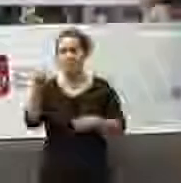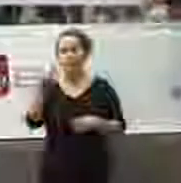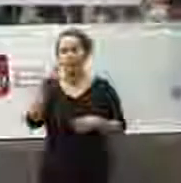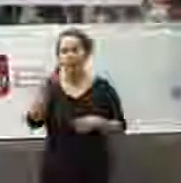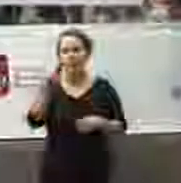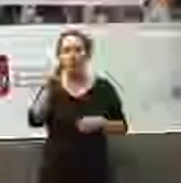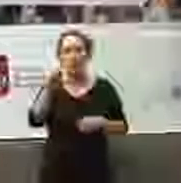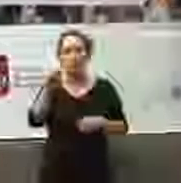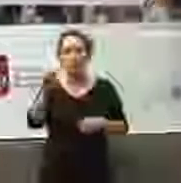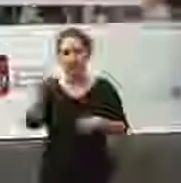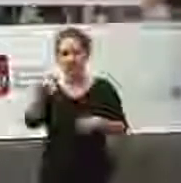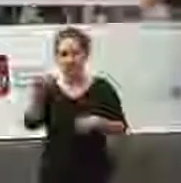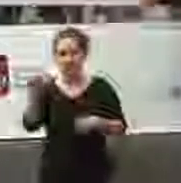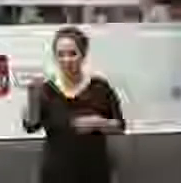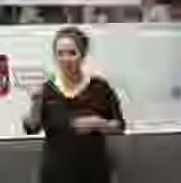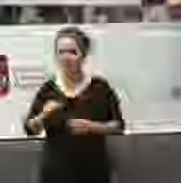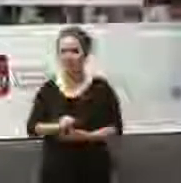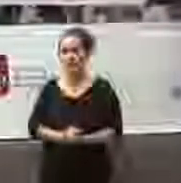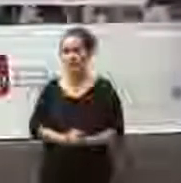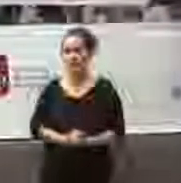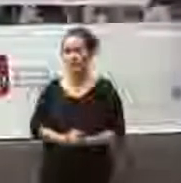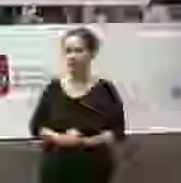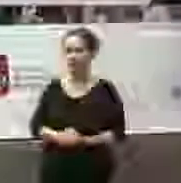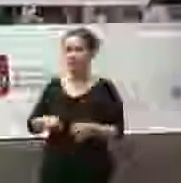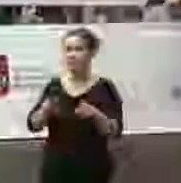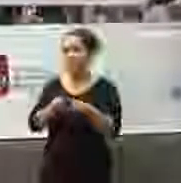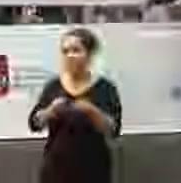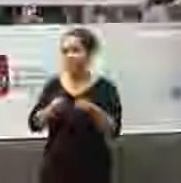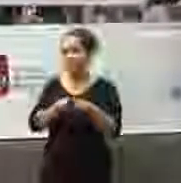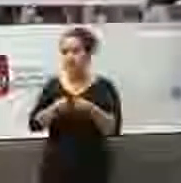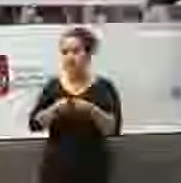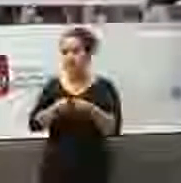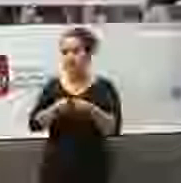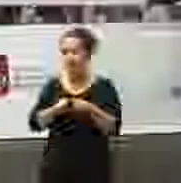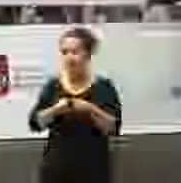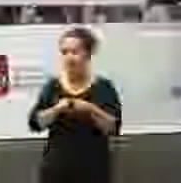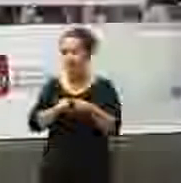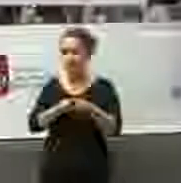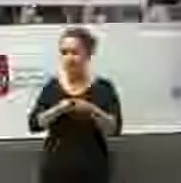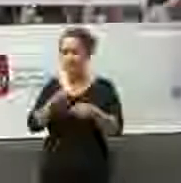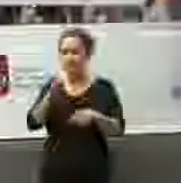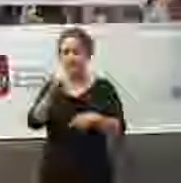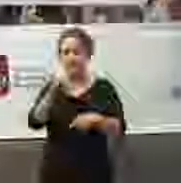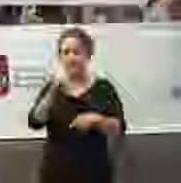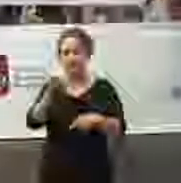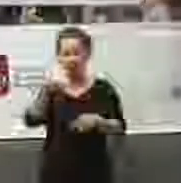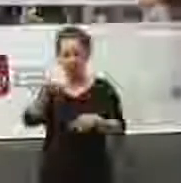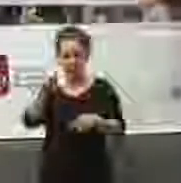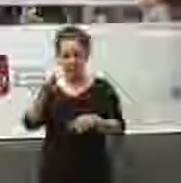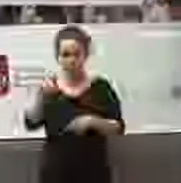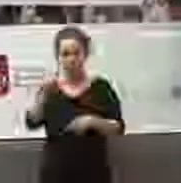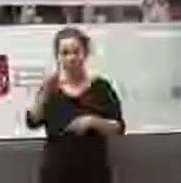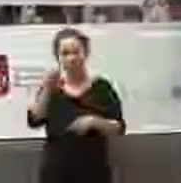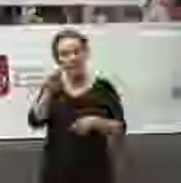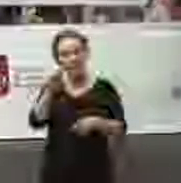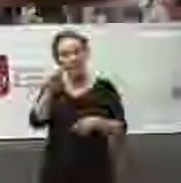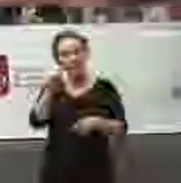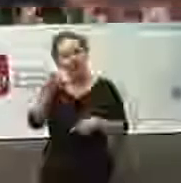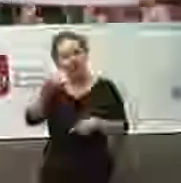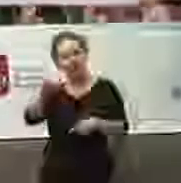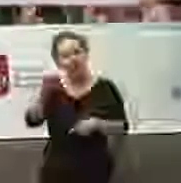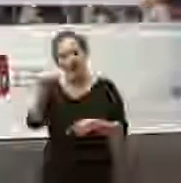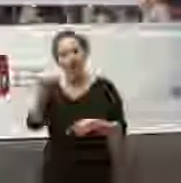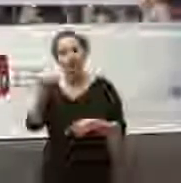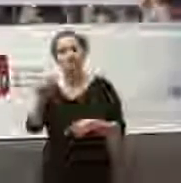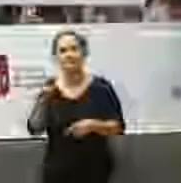fonseca vou para ele e linha elina maio na marina barbosa